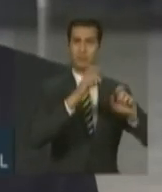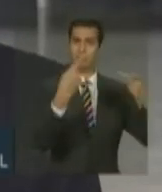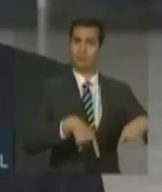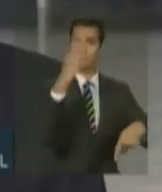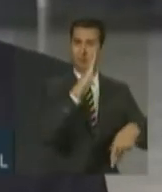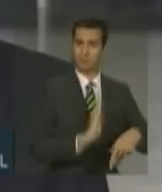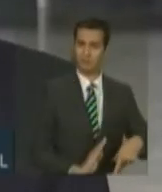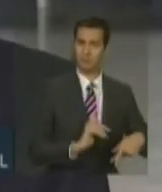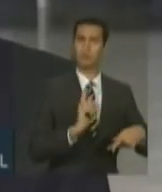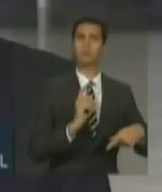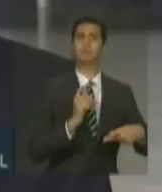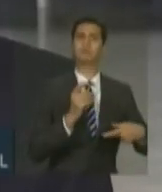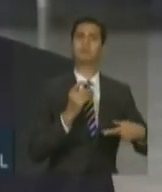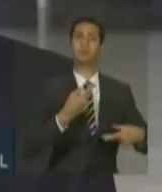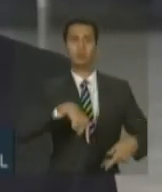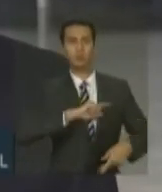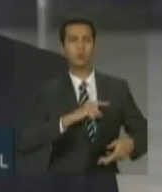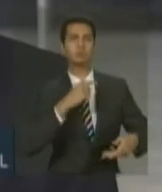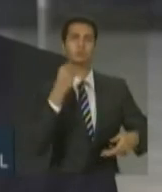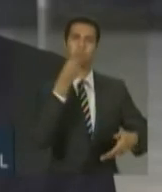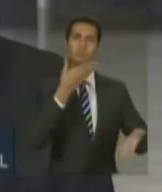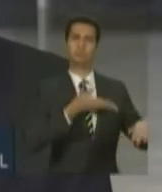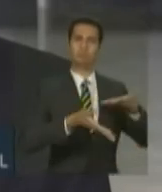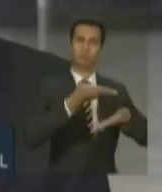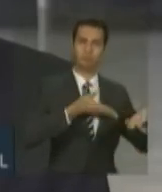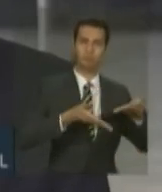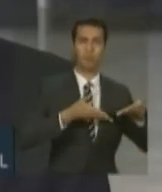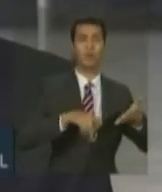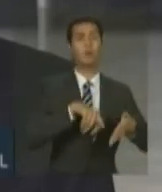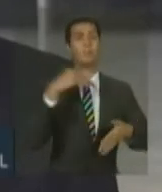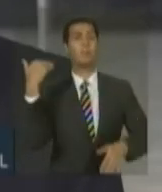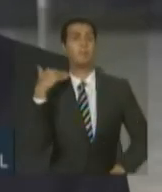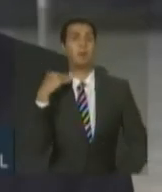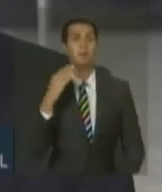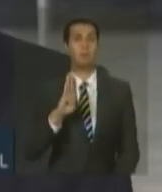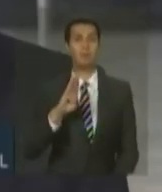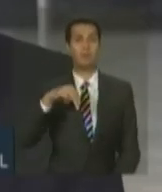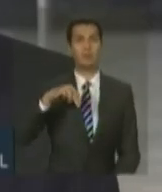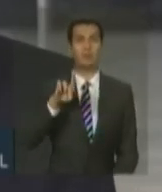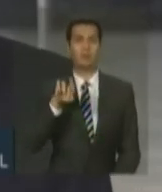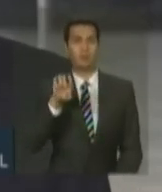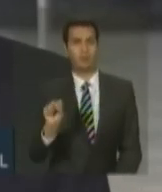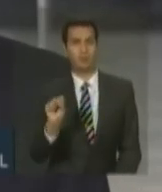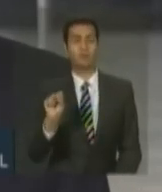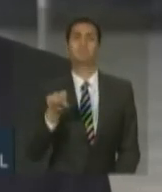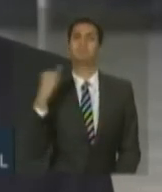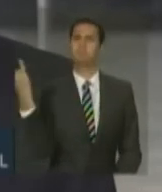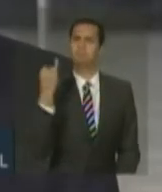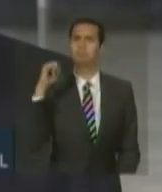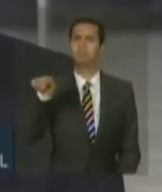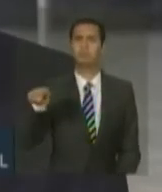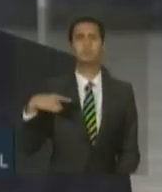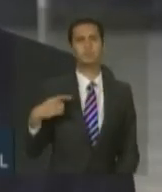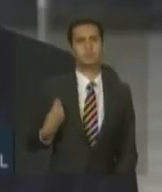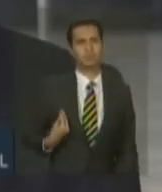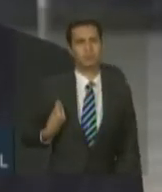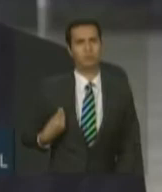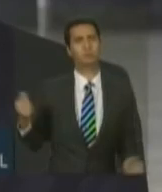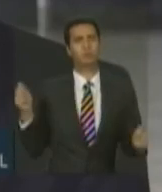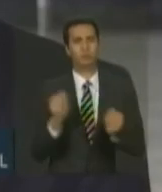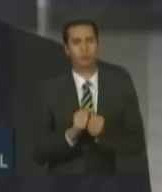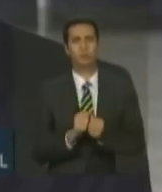conversando. Evidentemente, o BNDES é indispensável nessa operação e tem participado de todas as